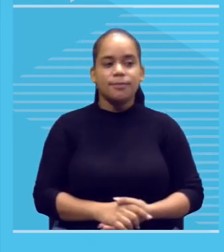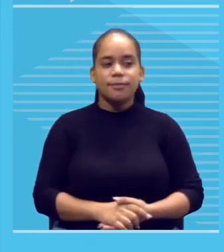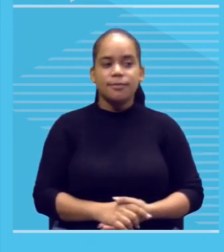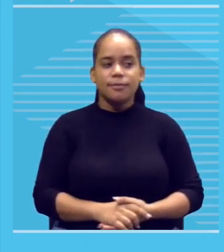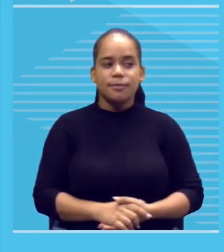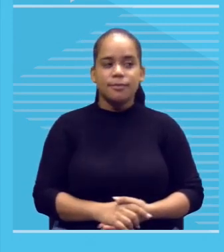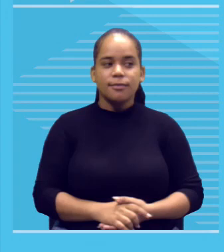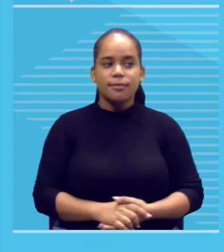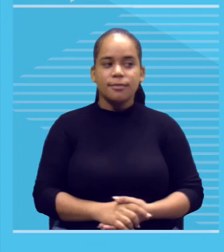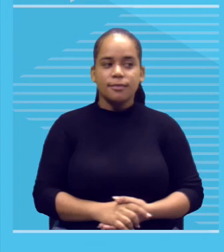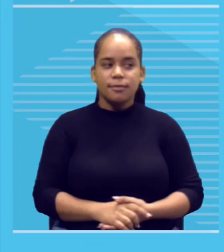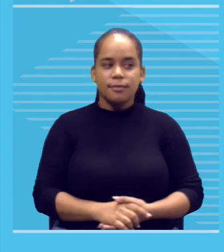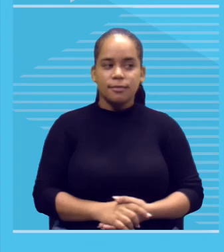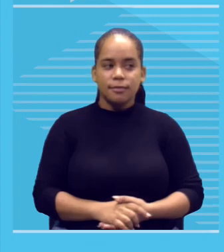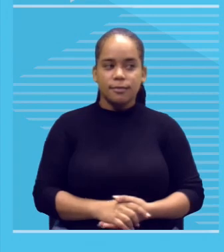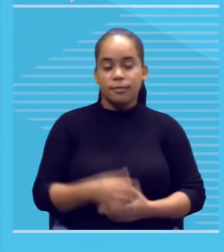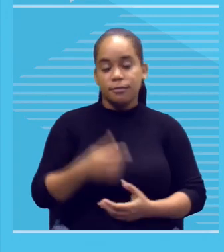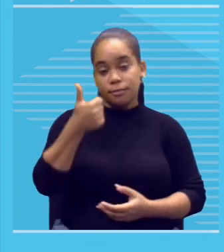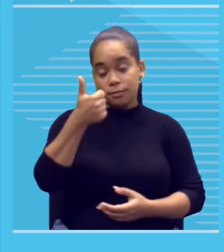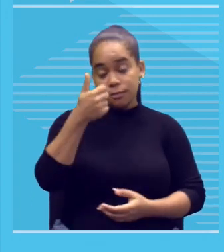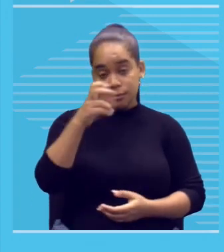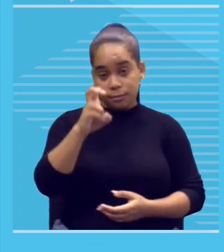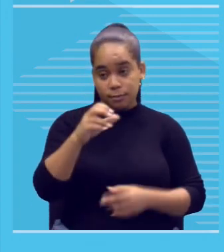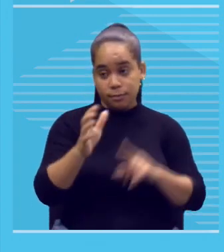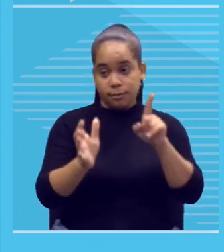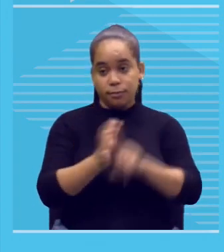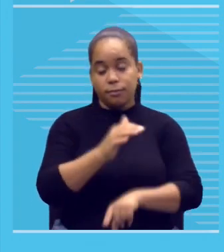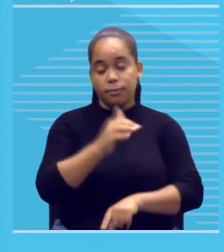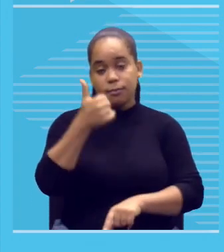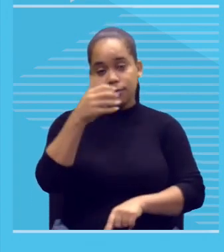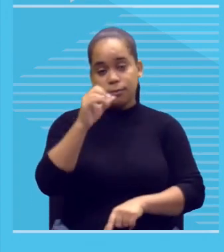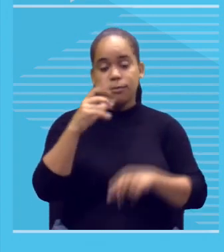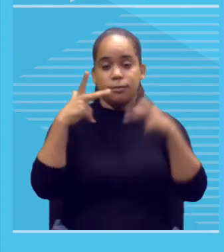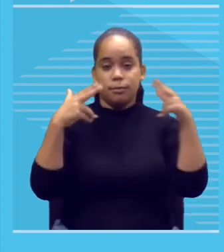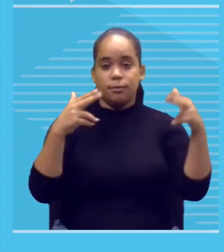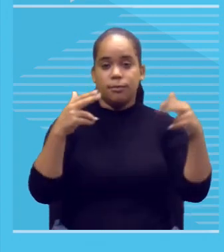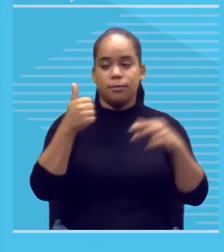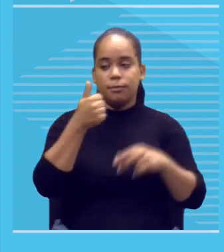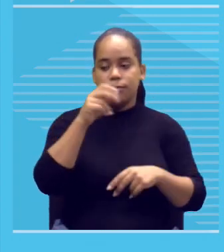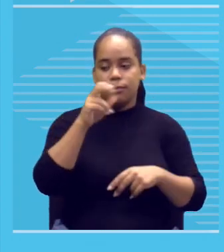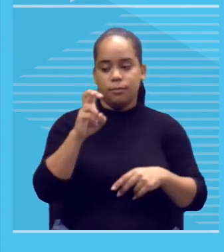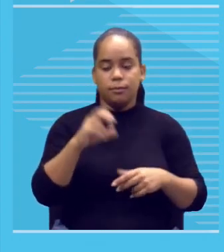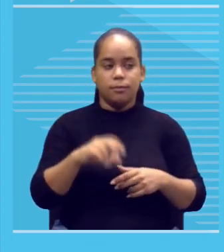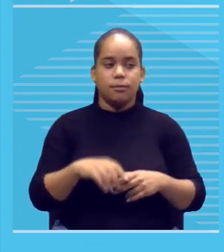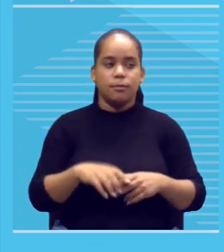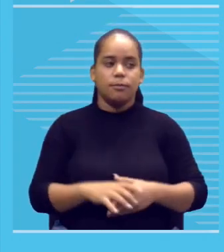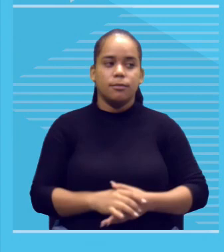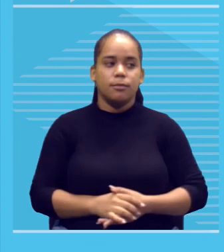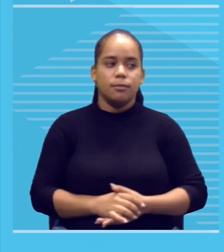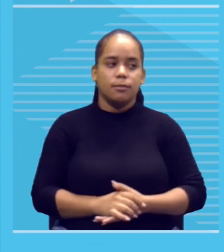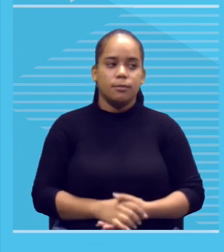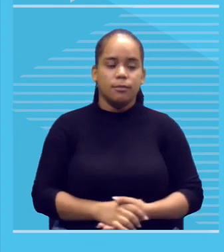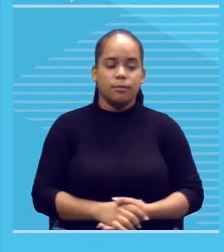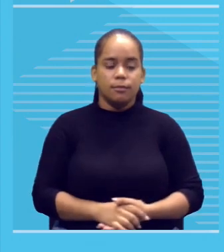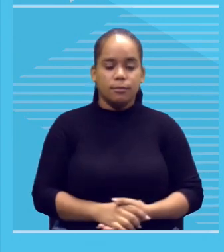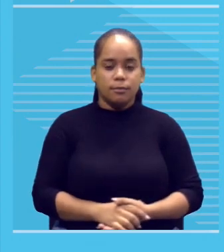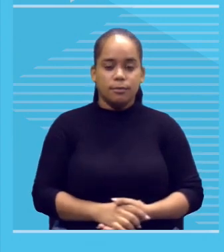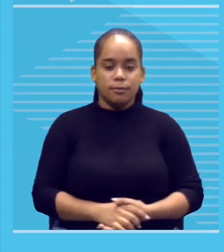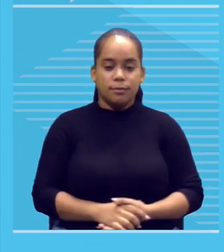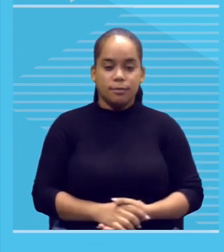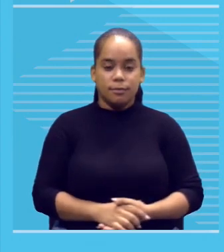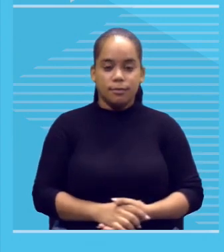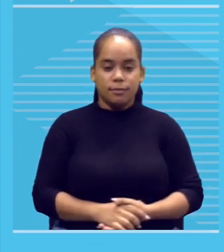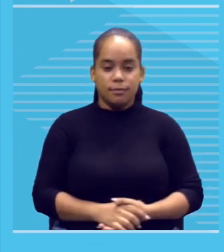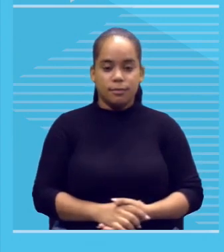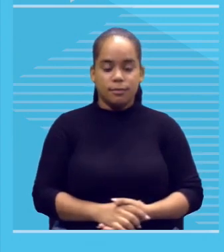olha aí ó 25 - 10 que dá atenção 15 Olha aí já